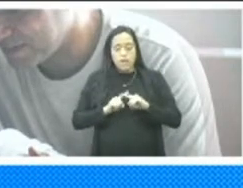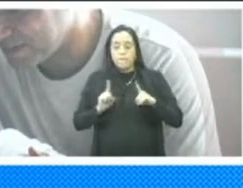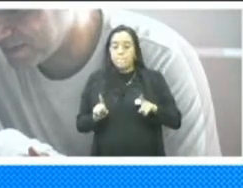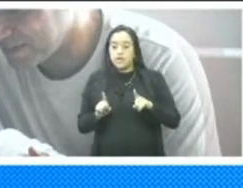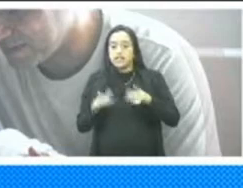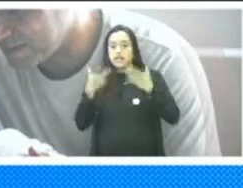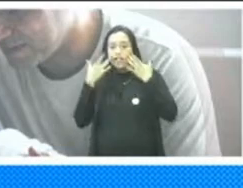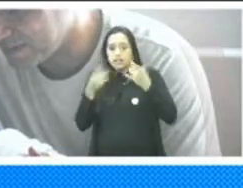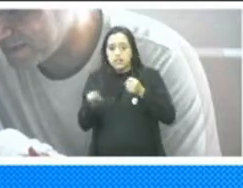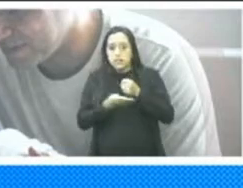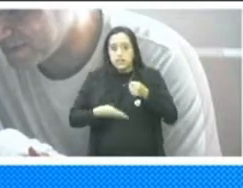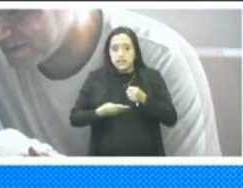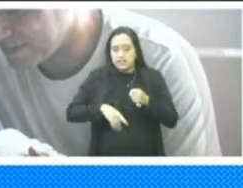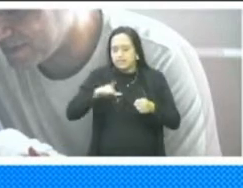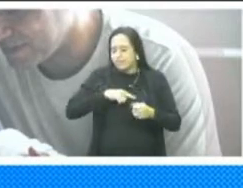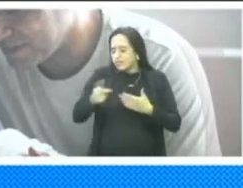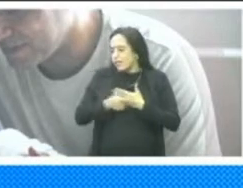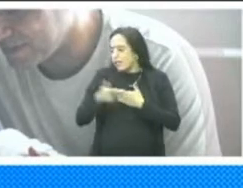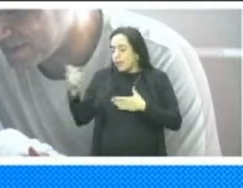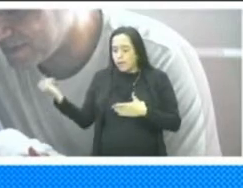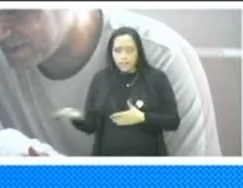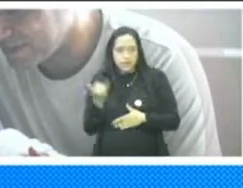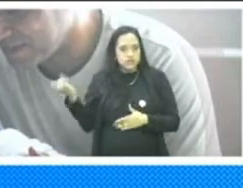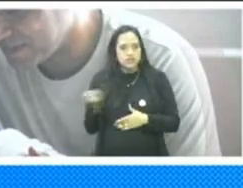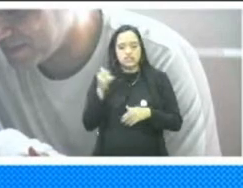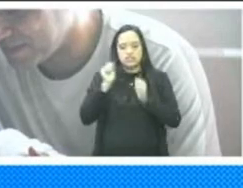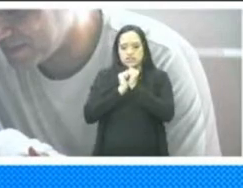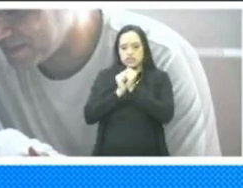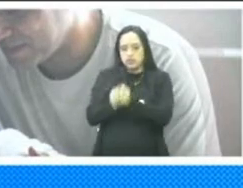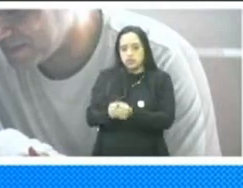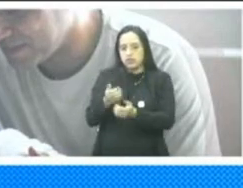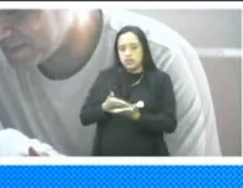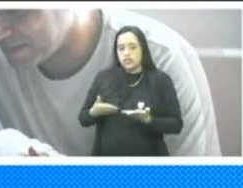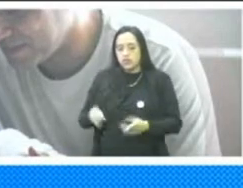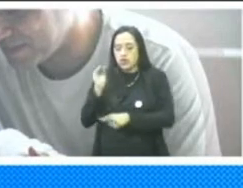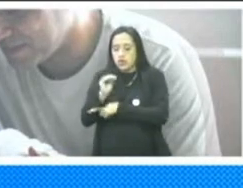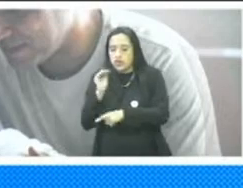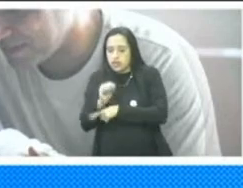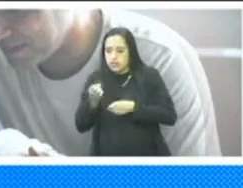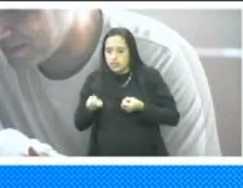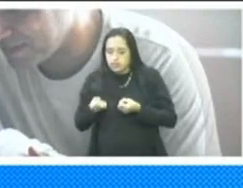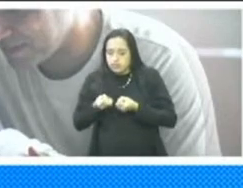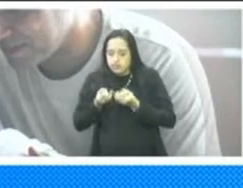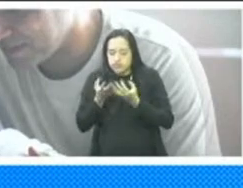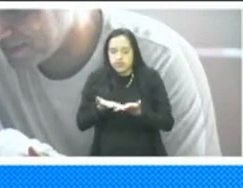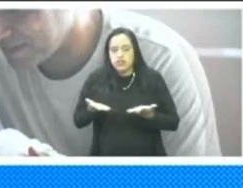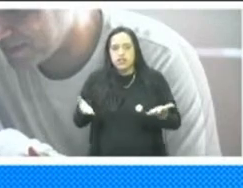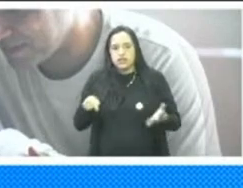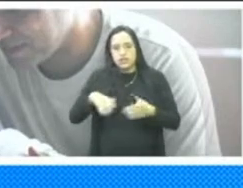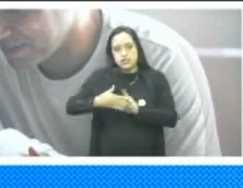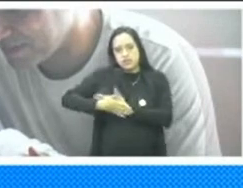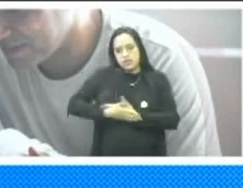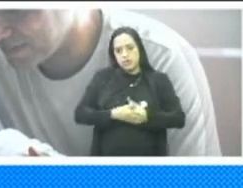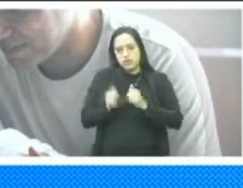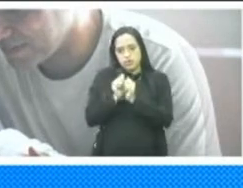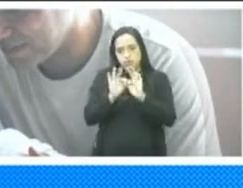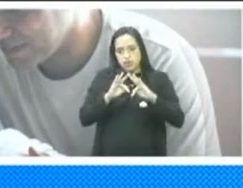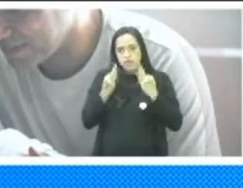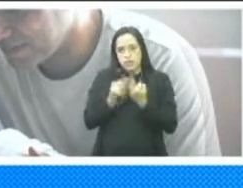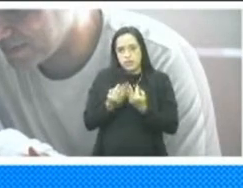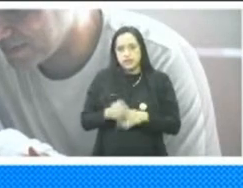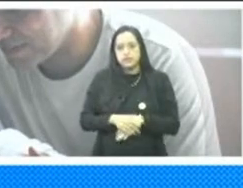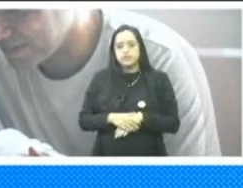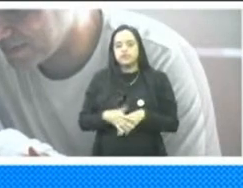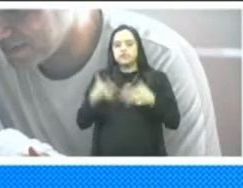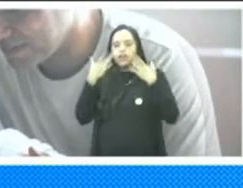atenção primária tem um papel fundamental também no acompanhamento, no cuidado compartilhado desse bebê e da sua família, né? A